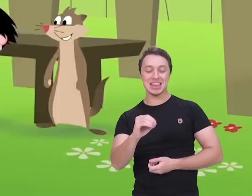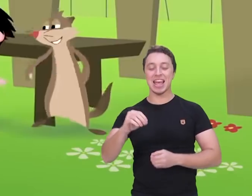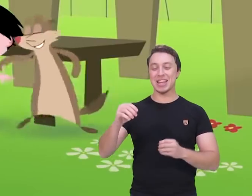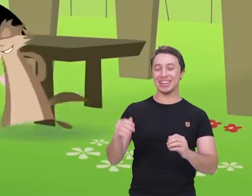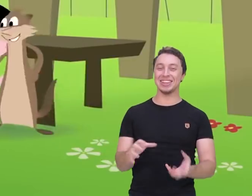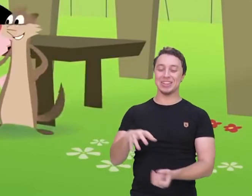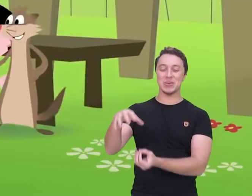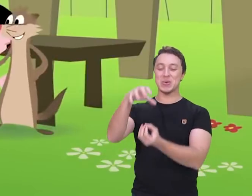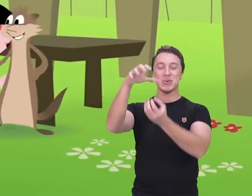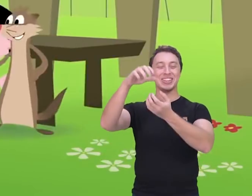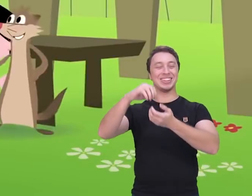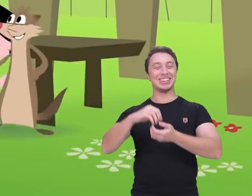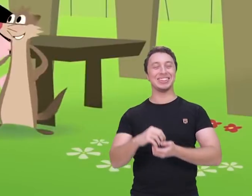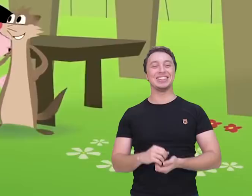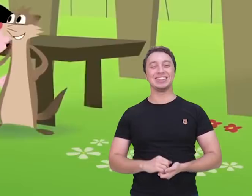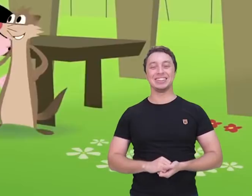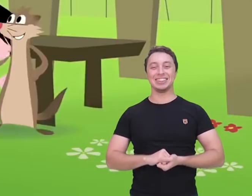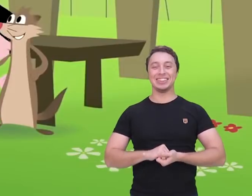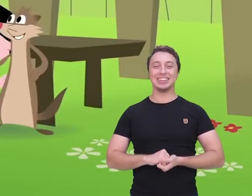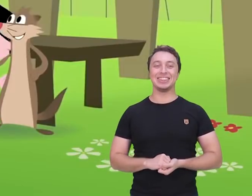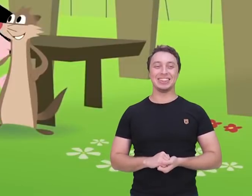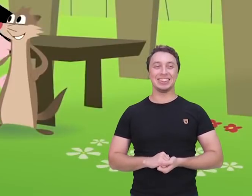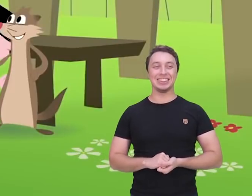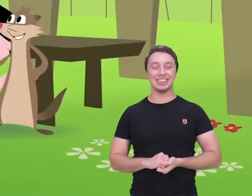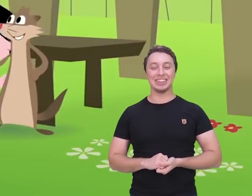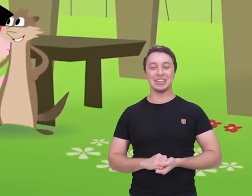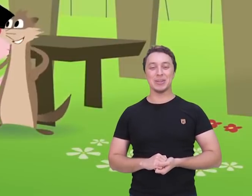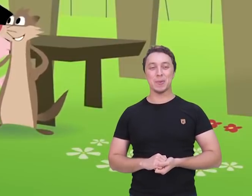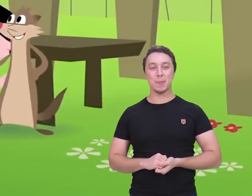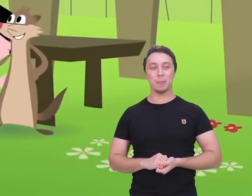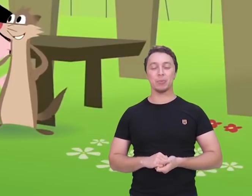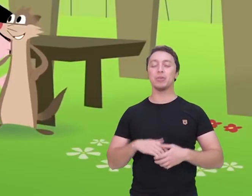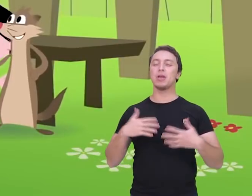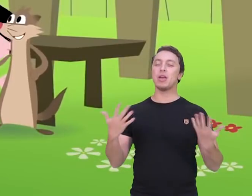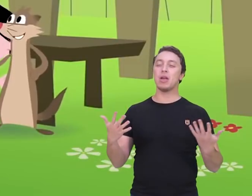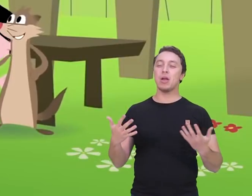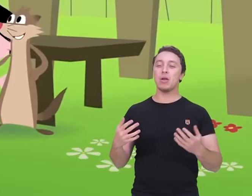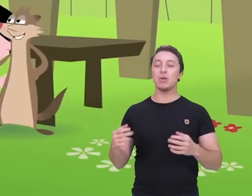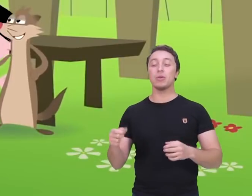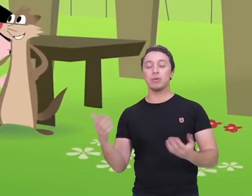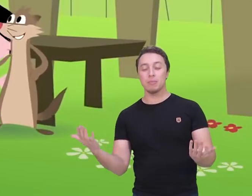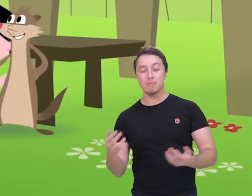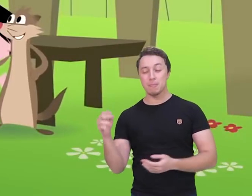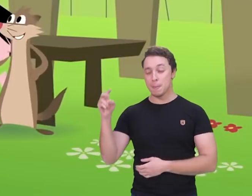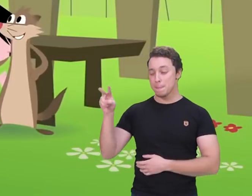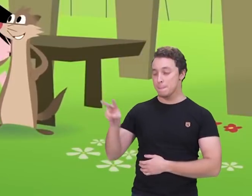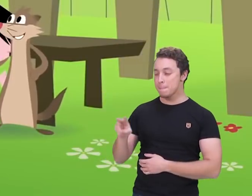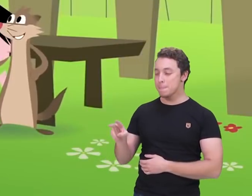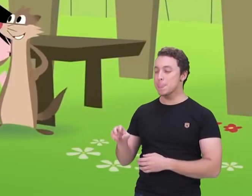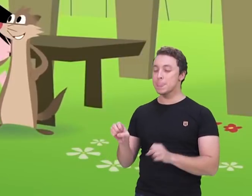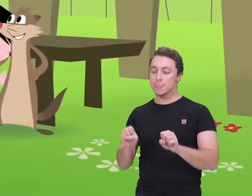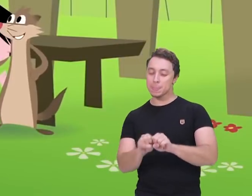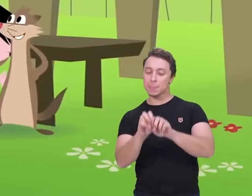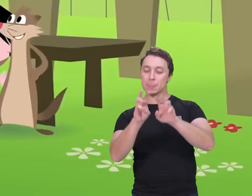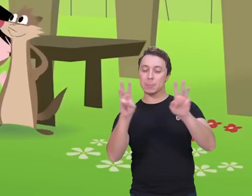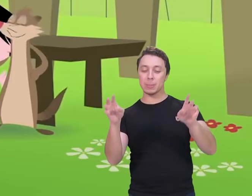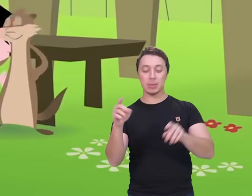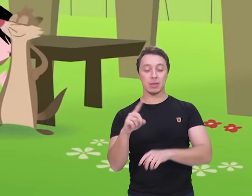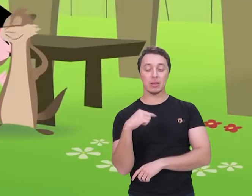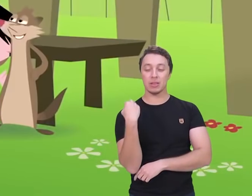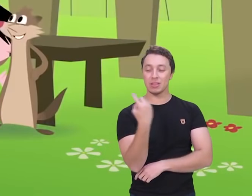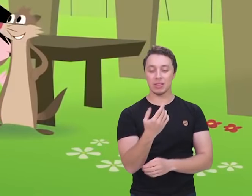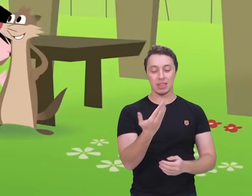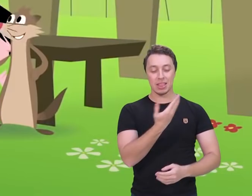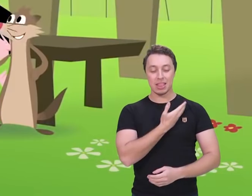10! Balão Júpiter, Balão Cláudio, o que acham de nós fazermos um show de balões pra Alice, pro